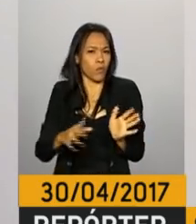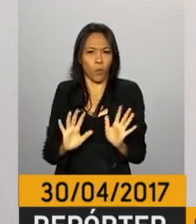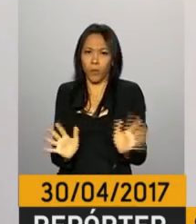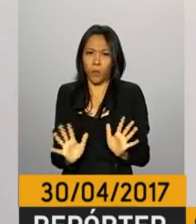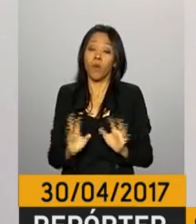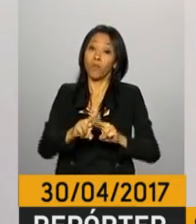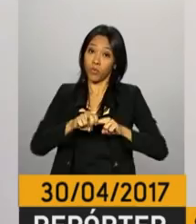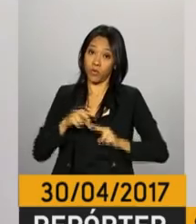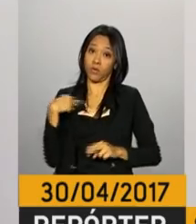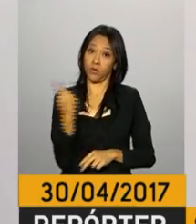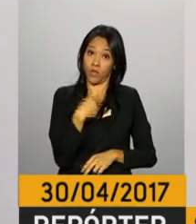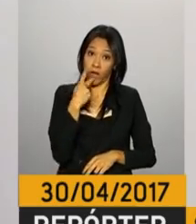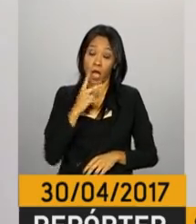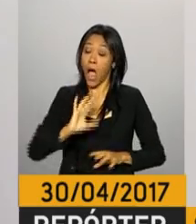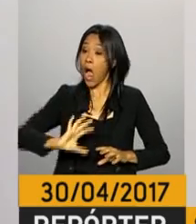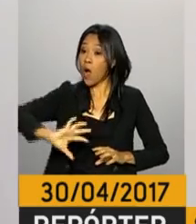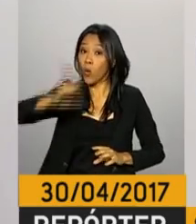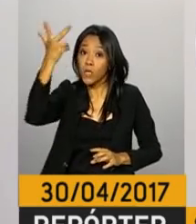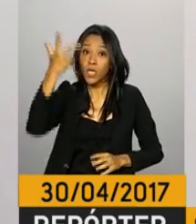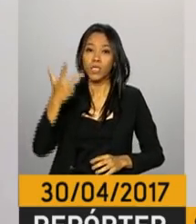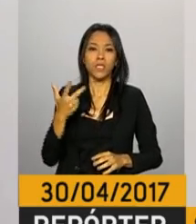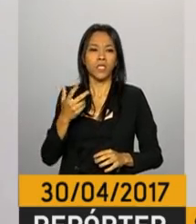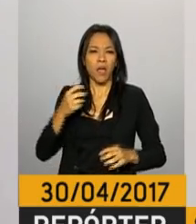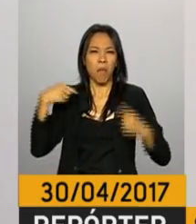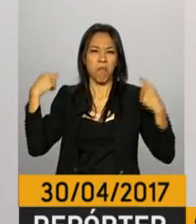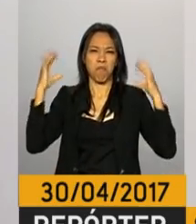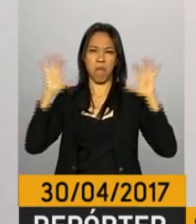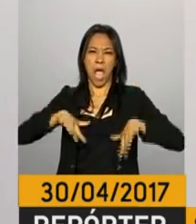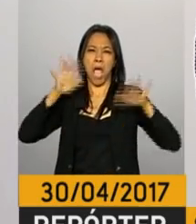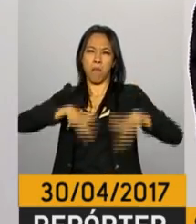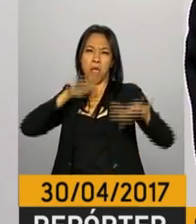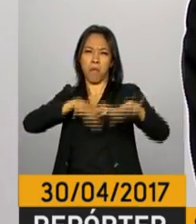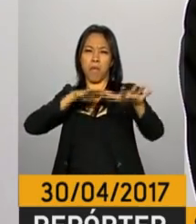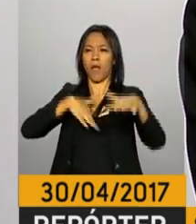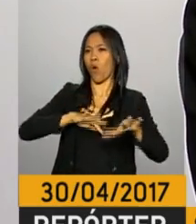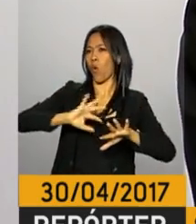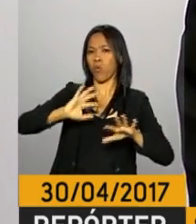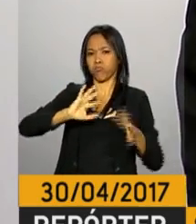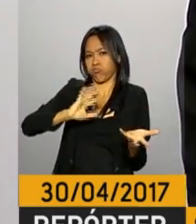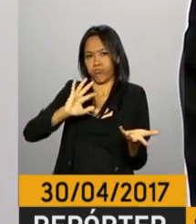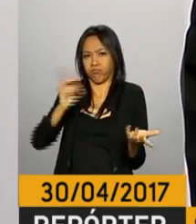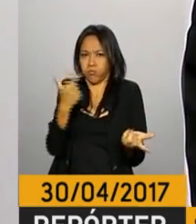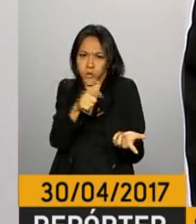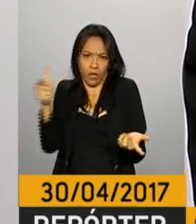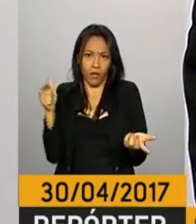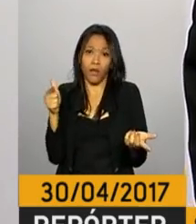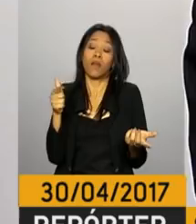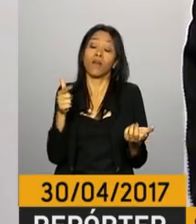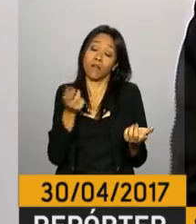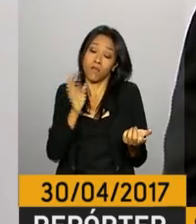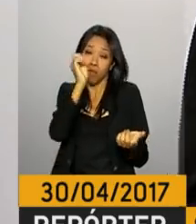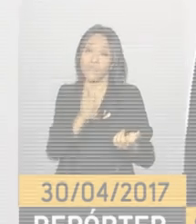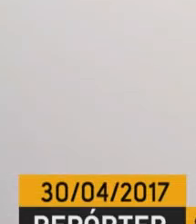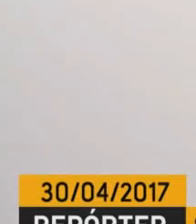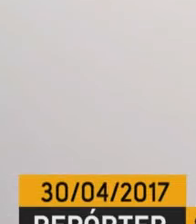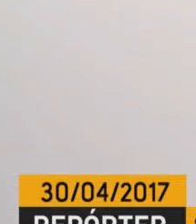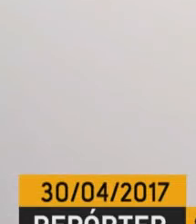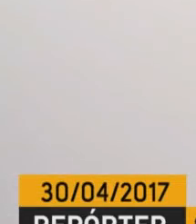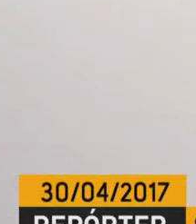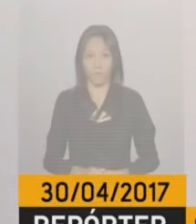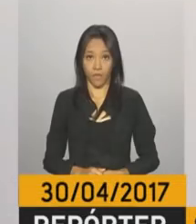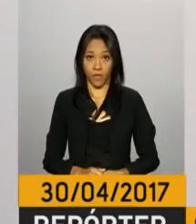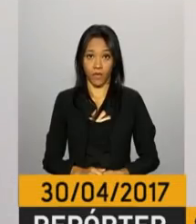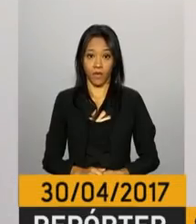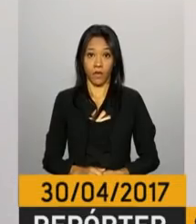nós dizemos, aconteça o que acontecer, haja protesto, não haja protestos, o Brasil continua e continuará a trabalhar. Eu lanço